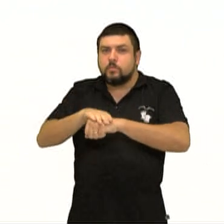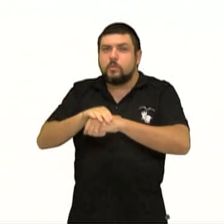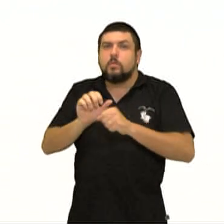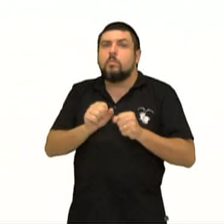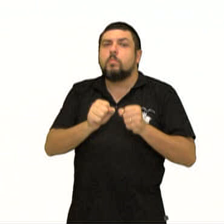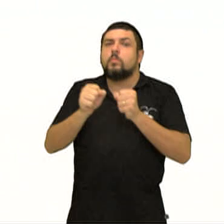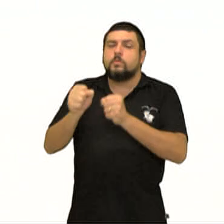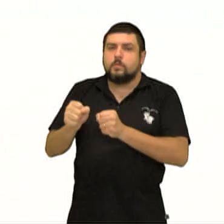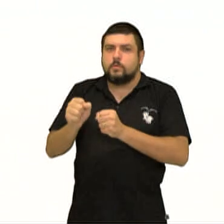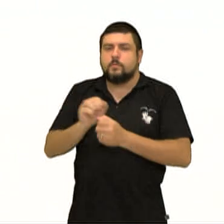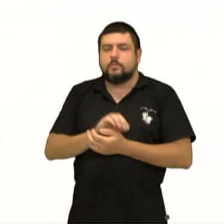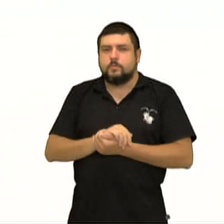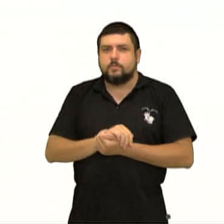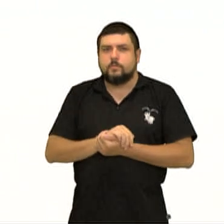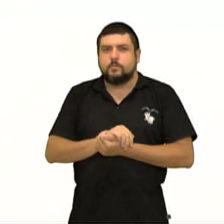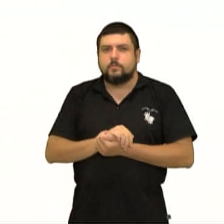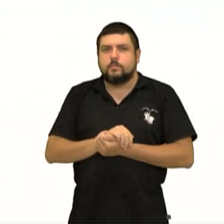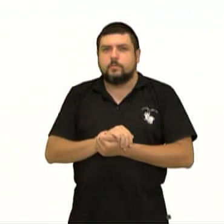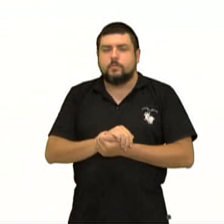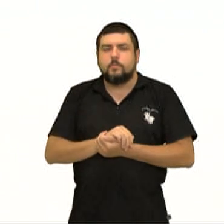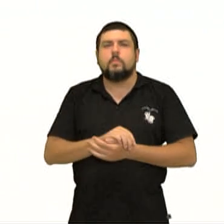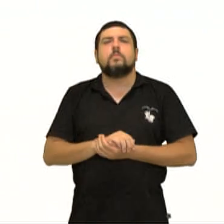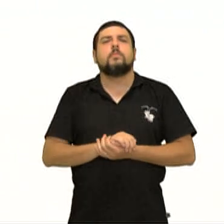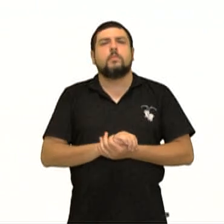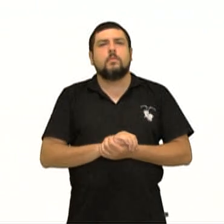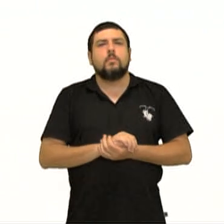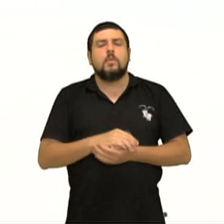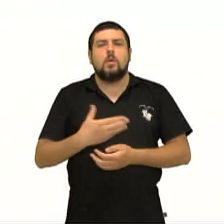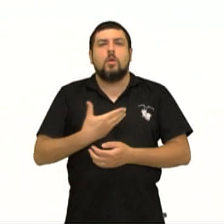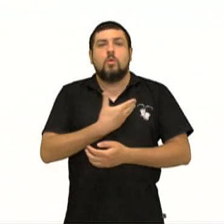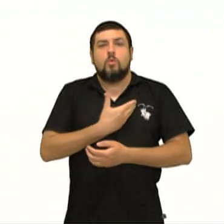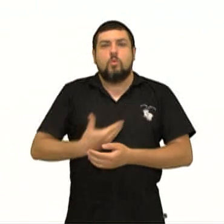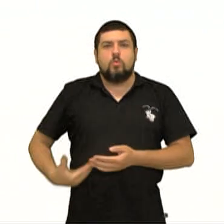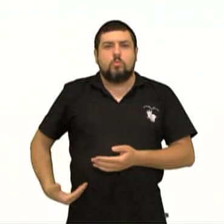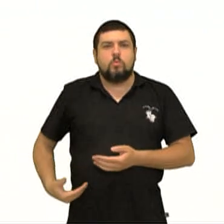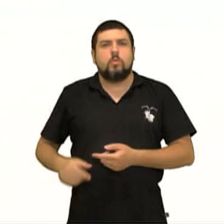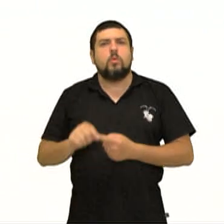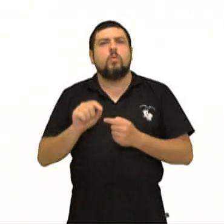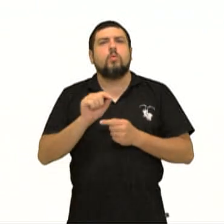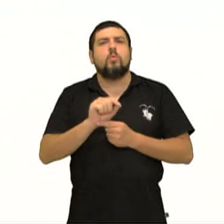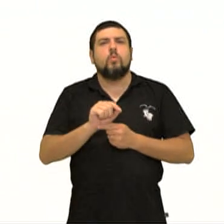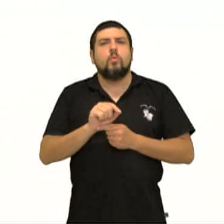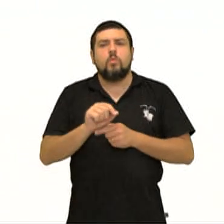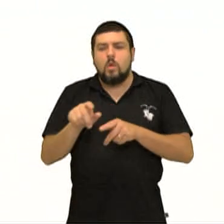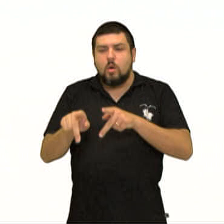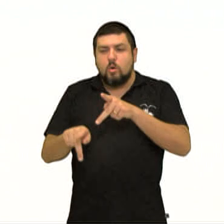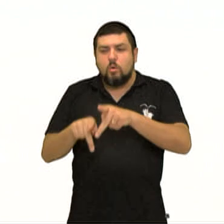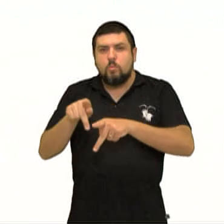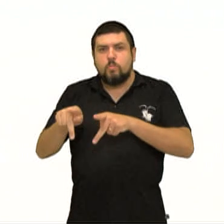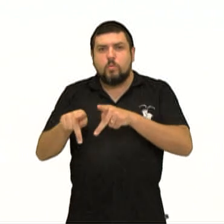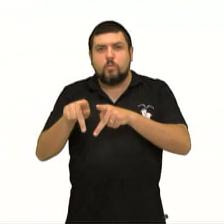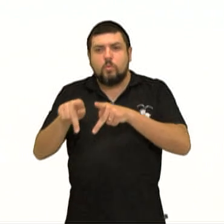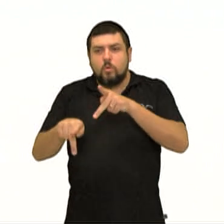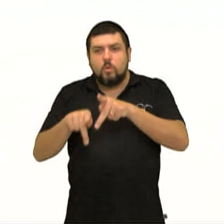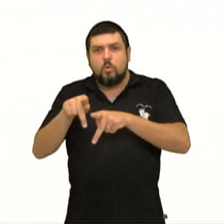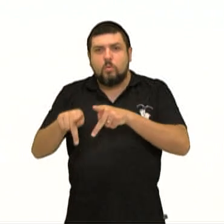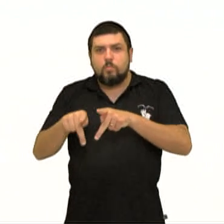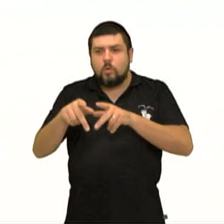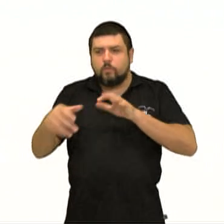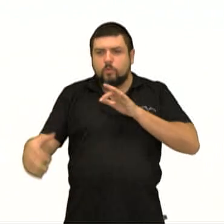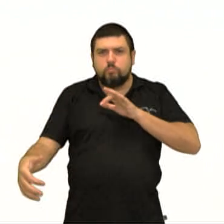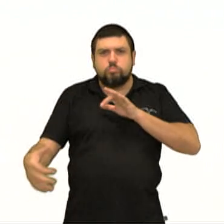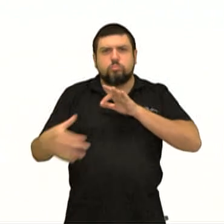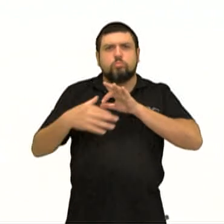autoridade. Governo no qual a soberania é exercida pelo povo. A personagem gargalhou diante da